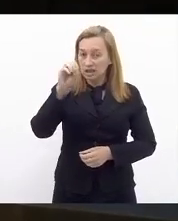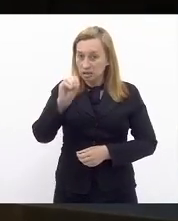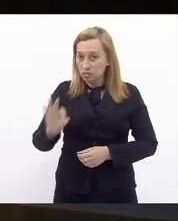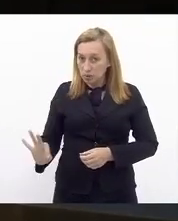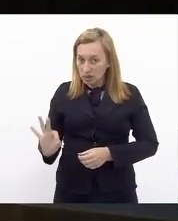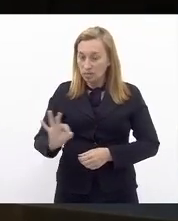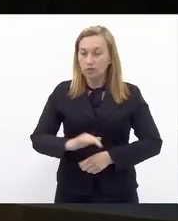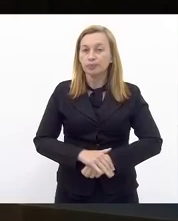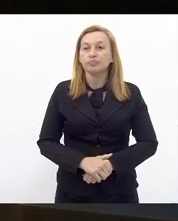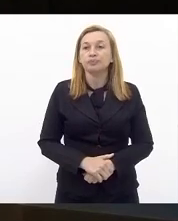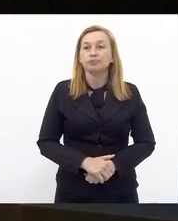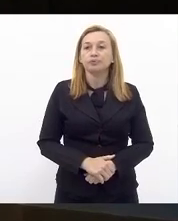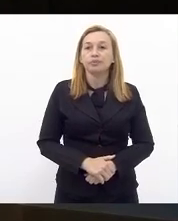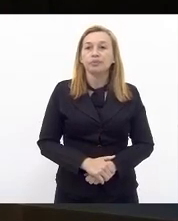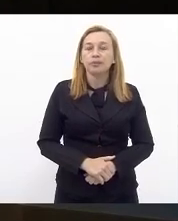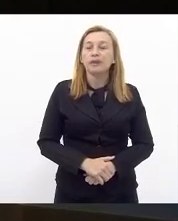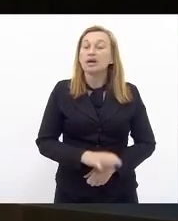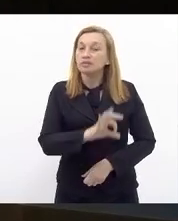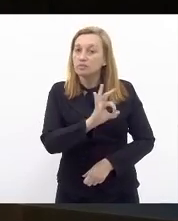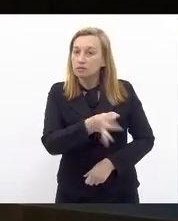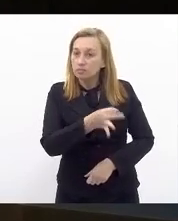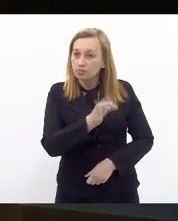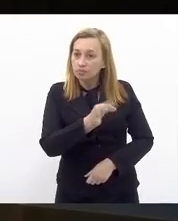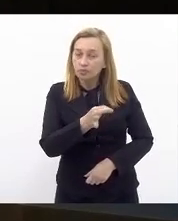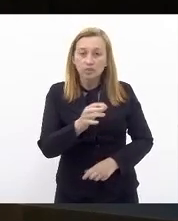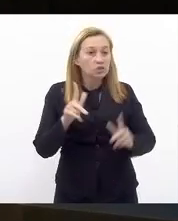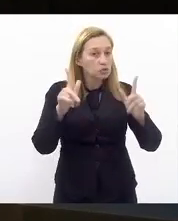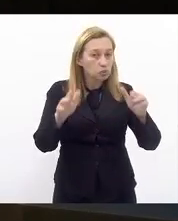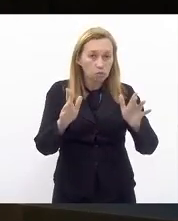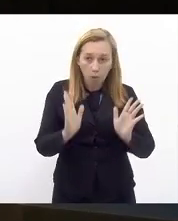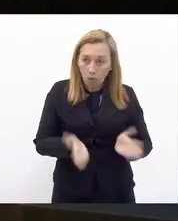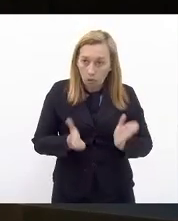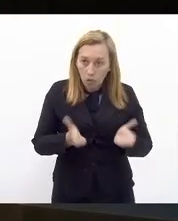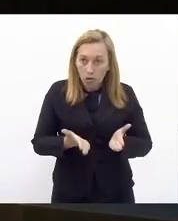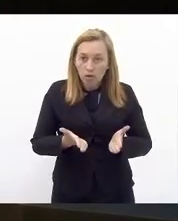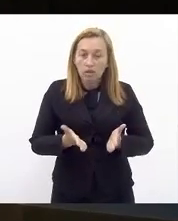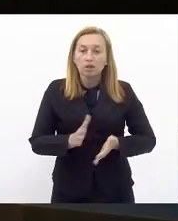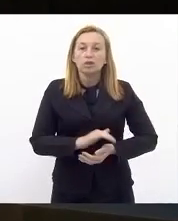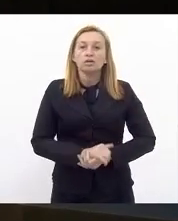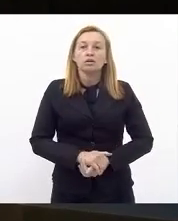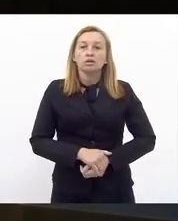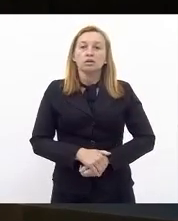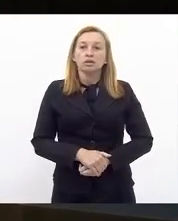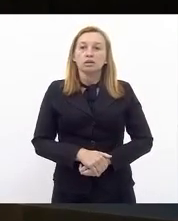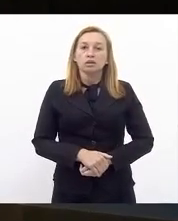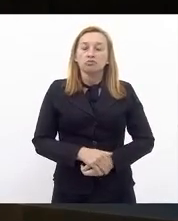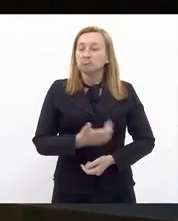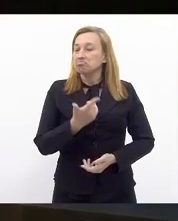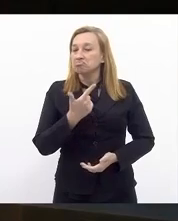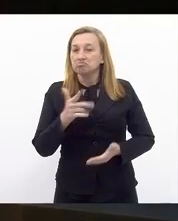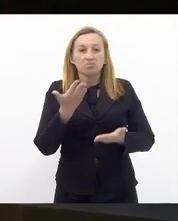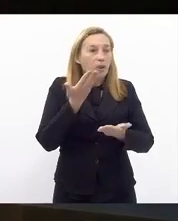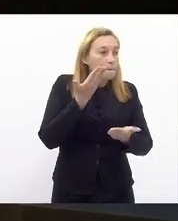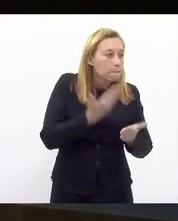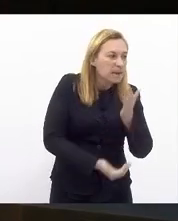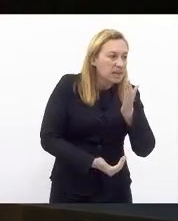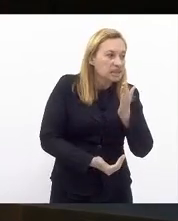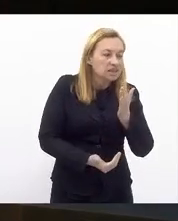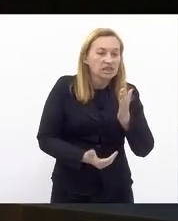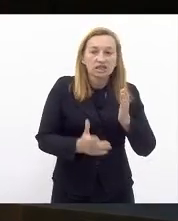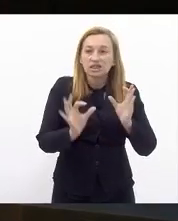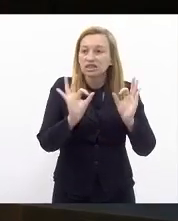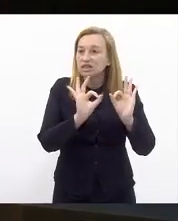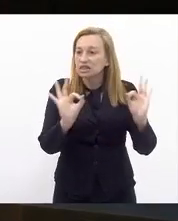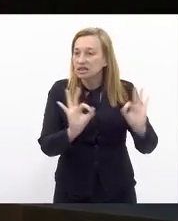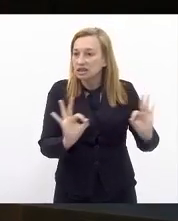cento E é exatamente como é hoje não tem a perda de quota